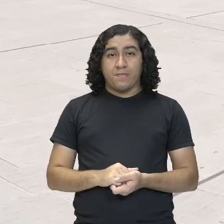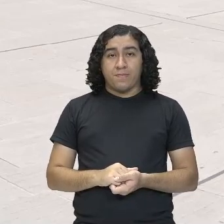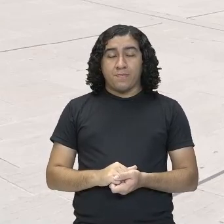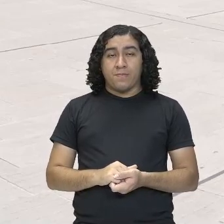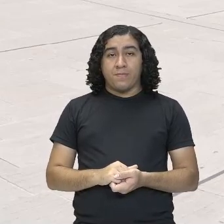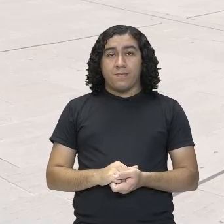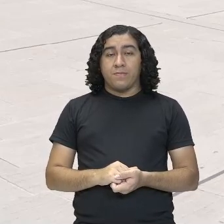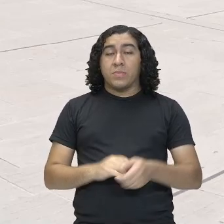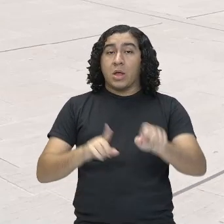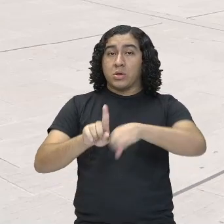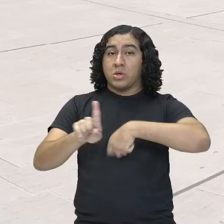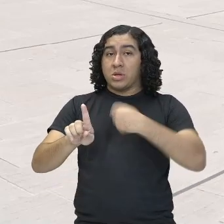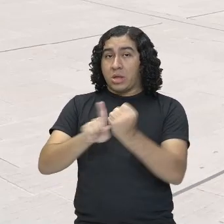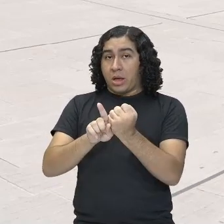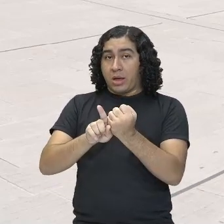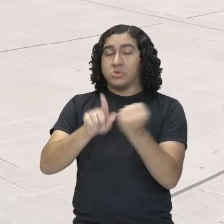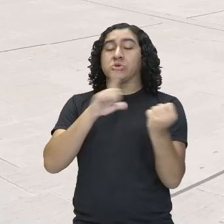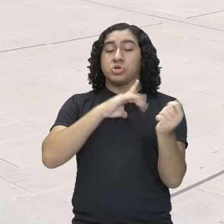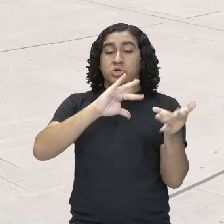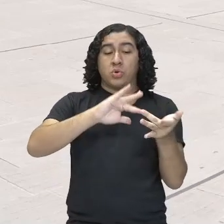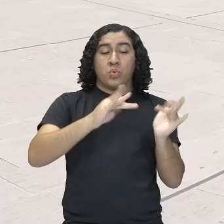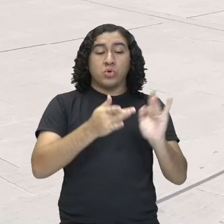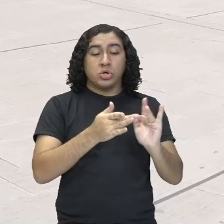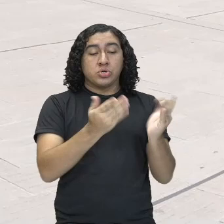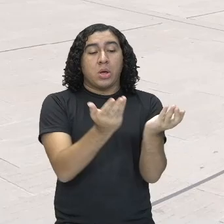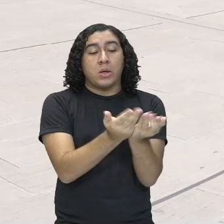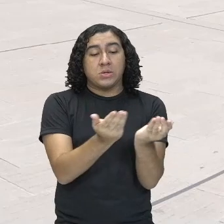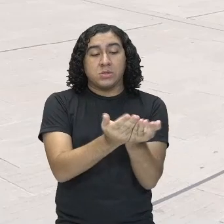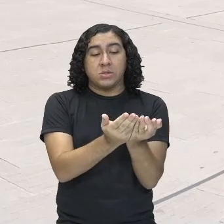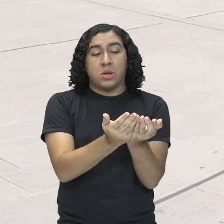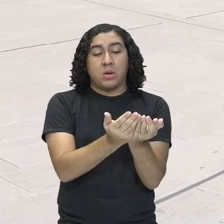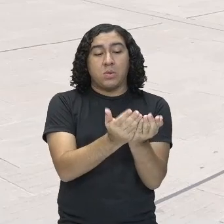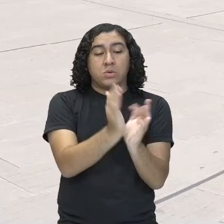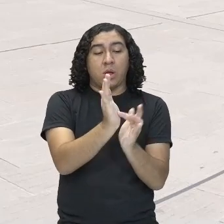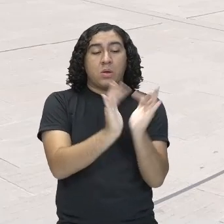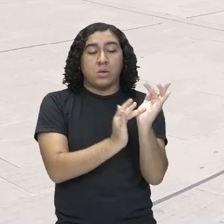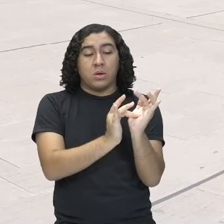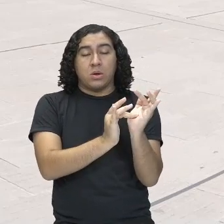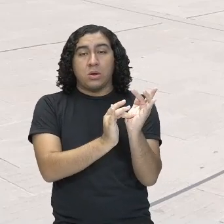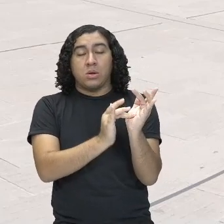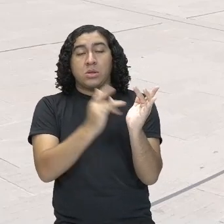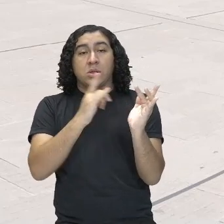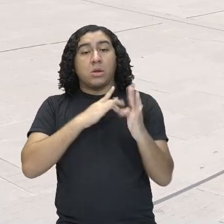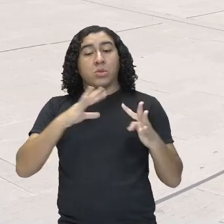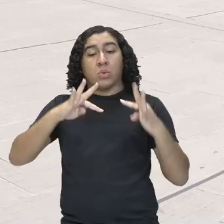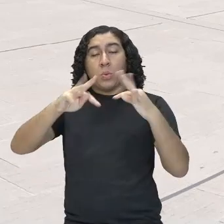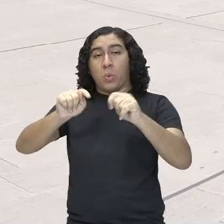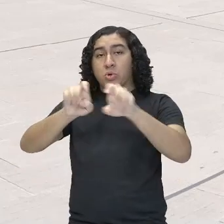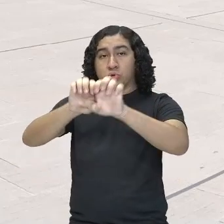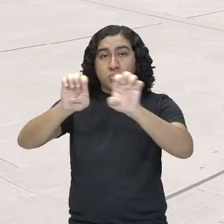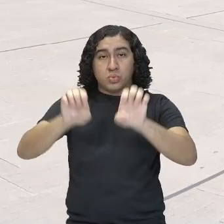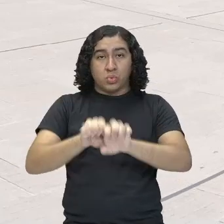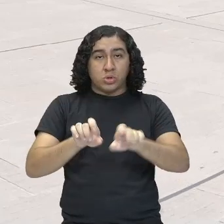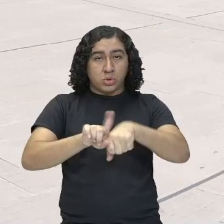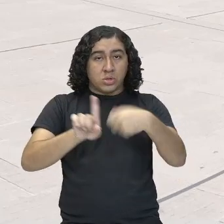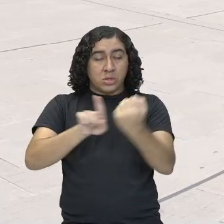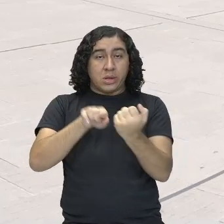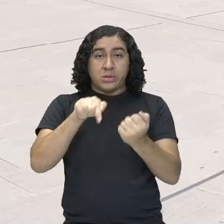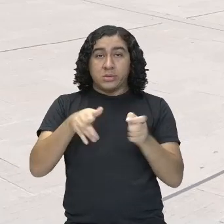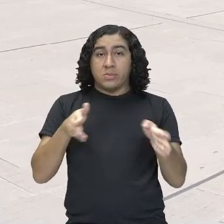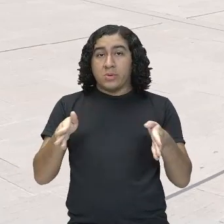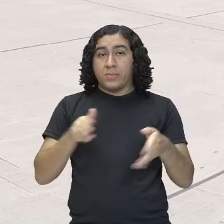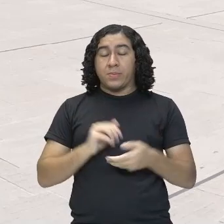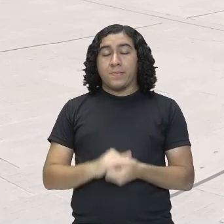meio cristão. E esse meio cristão vai moldar toda a sociedade da época. E